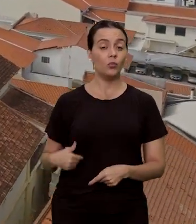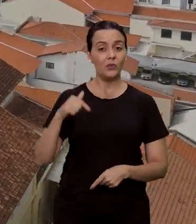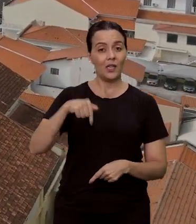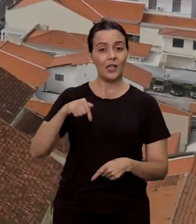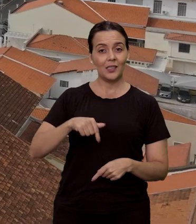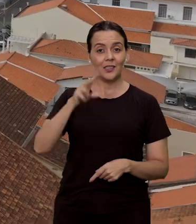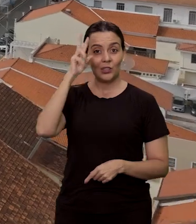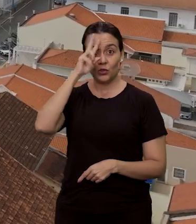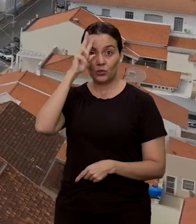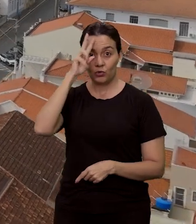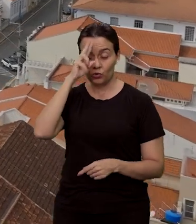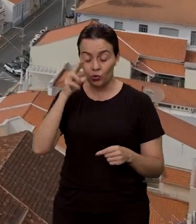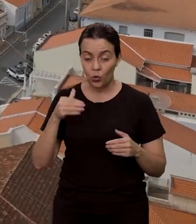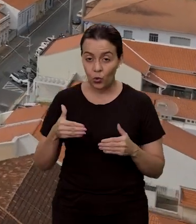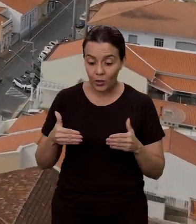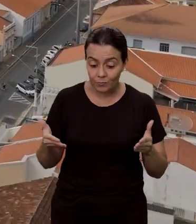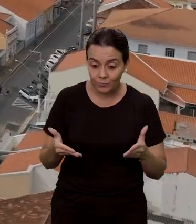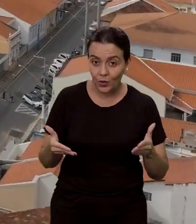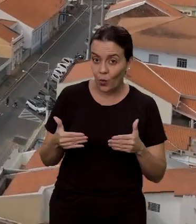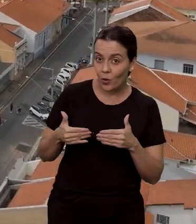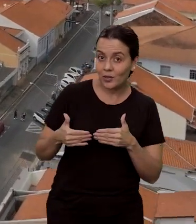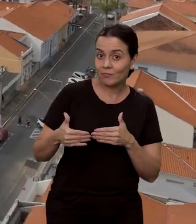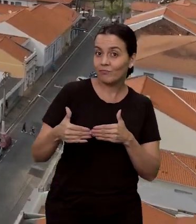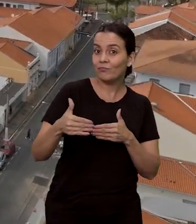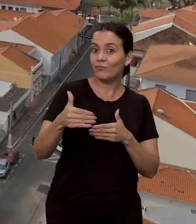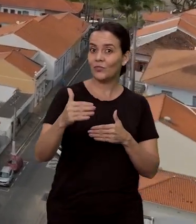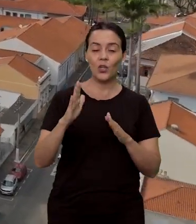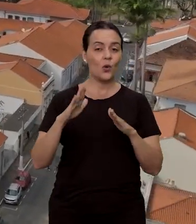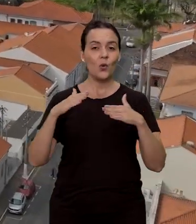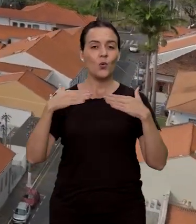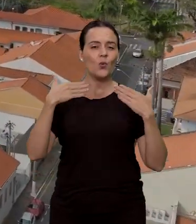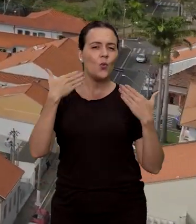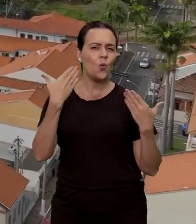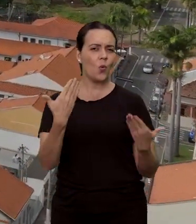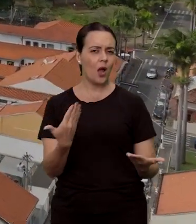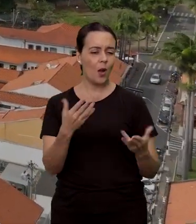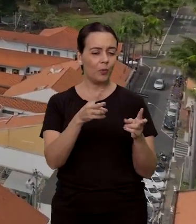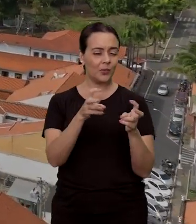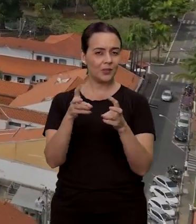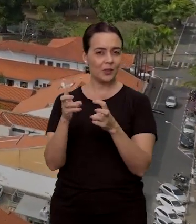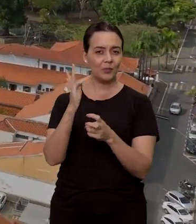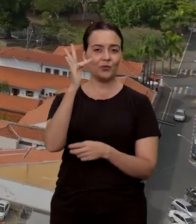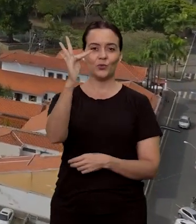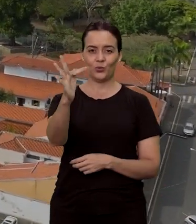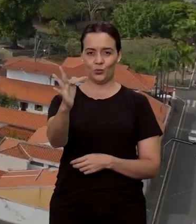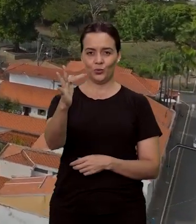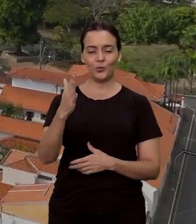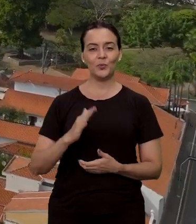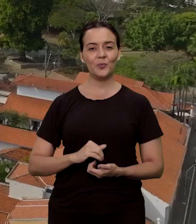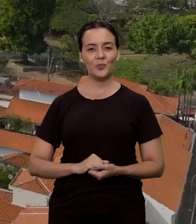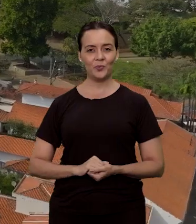nossa história, o que está rolando agora no presente e quais são as nossas percepções para o futuro.